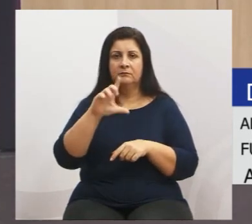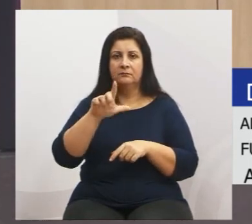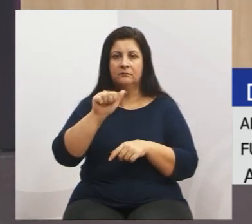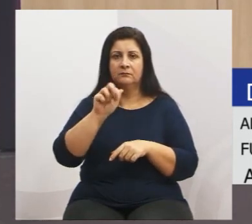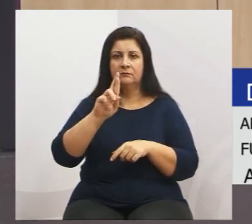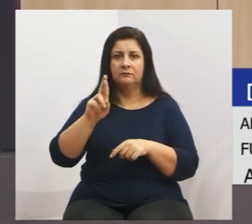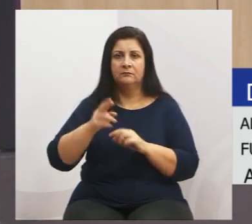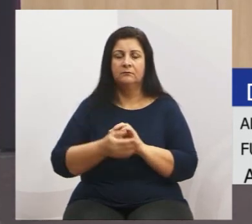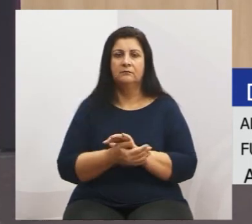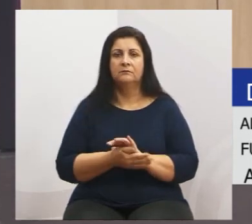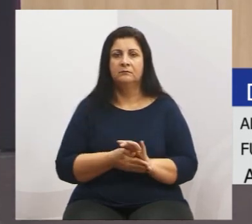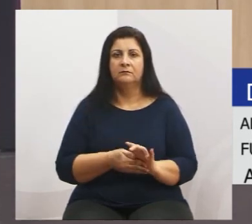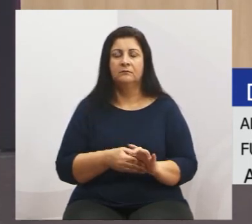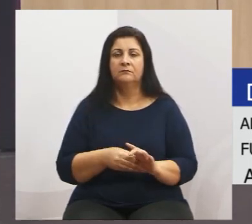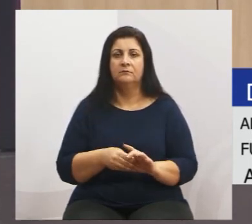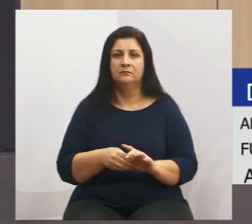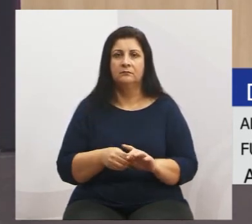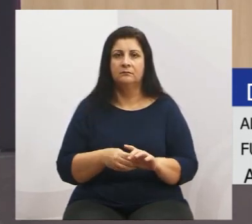de Habitação e Interesse Social,